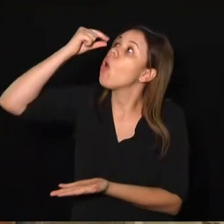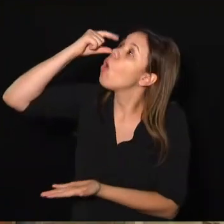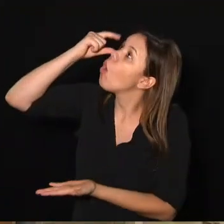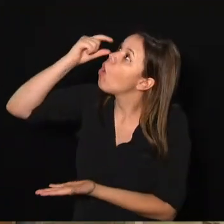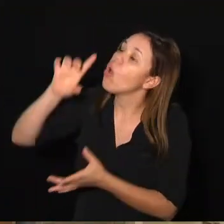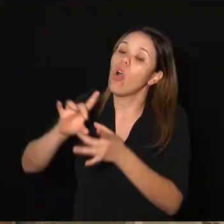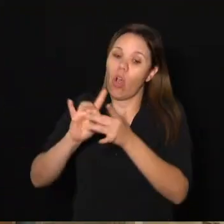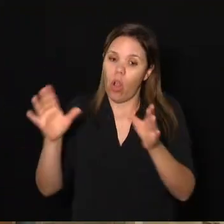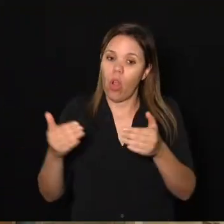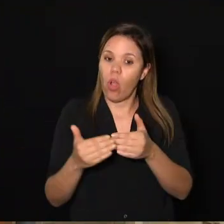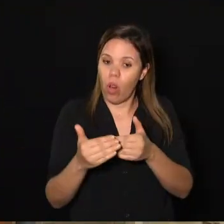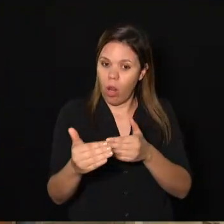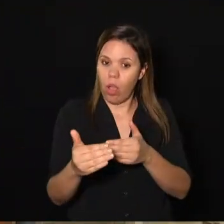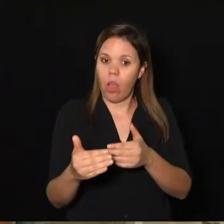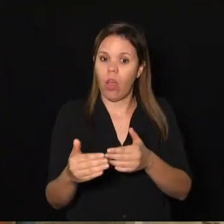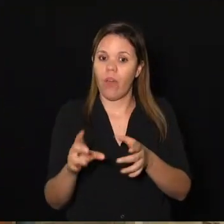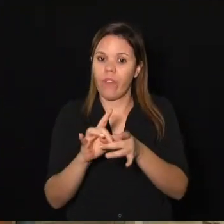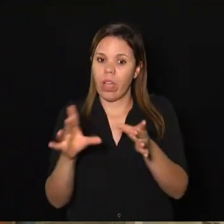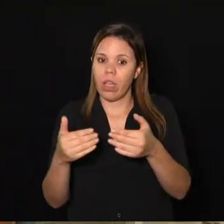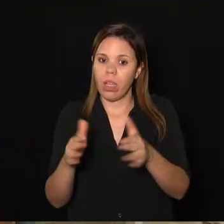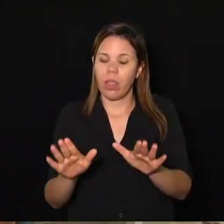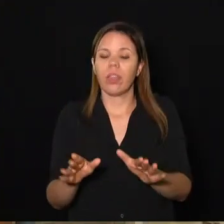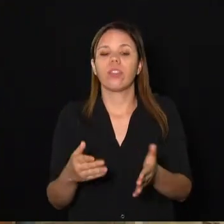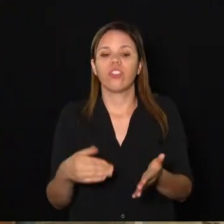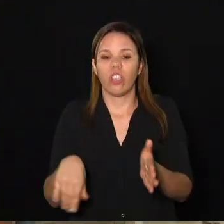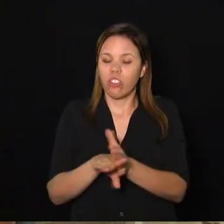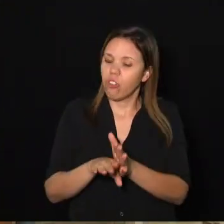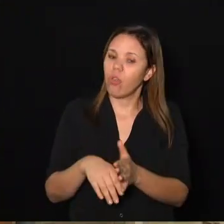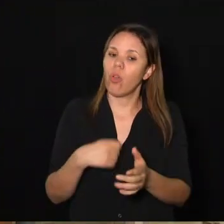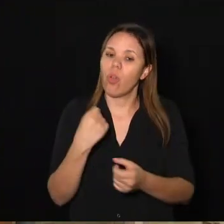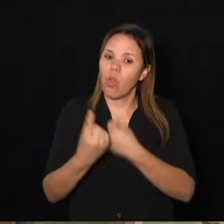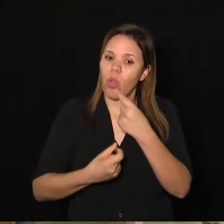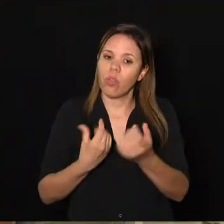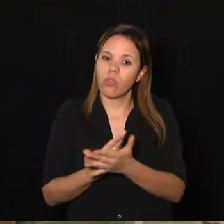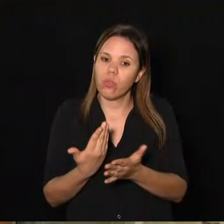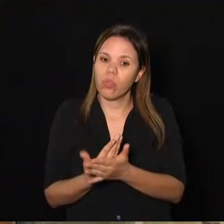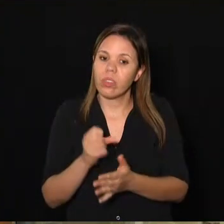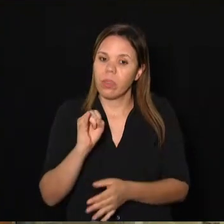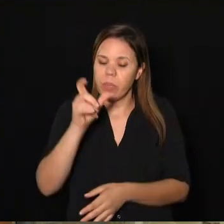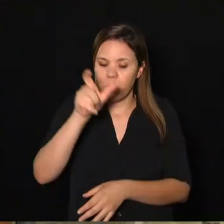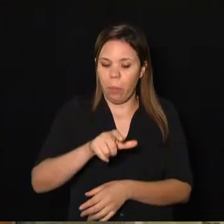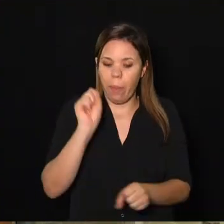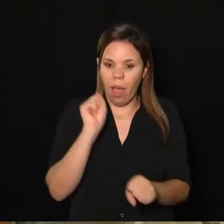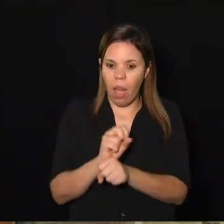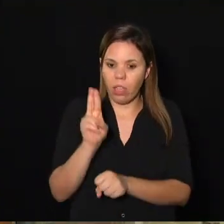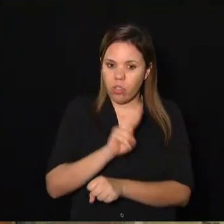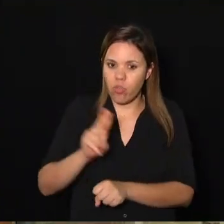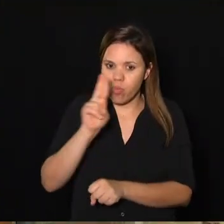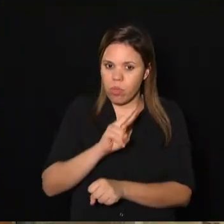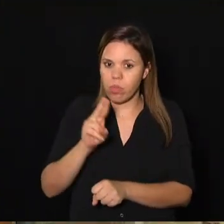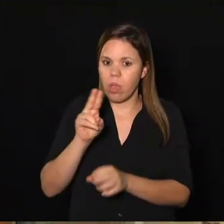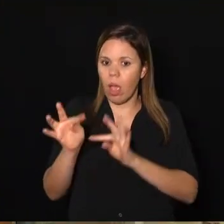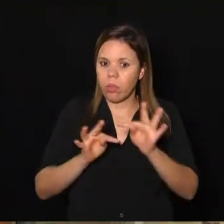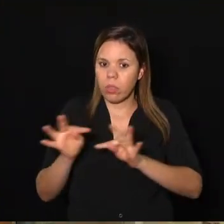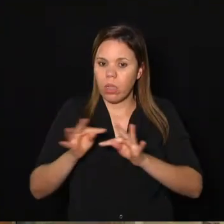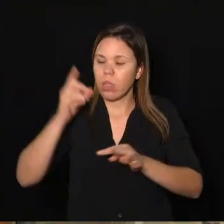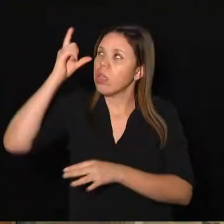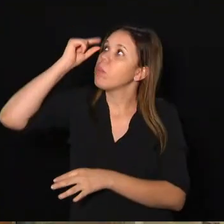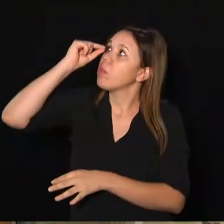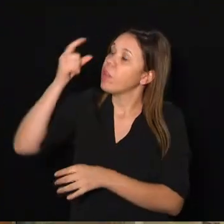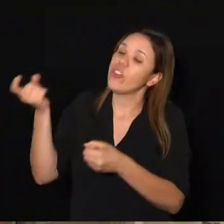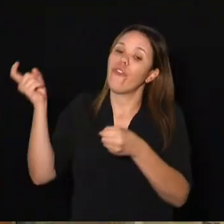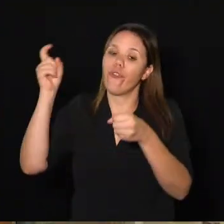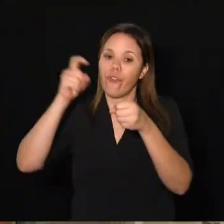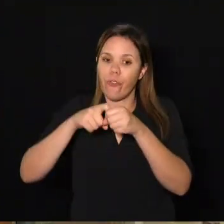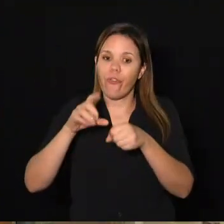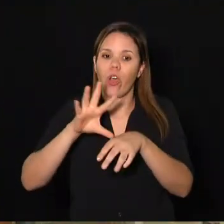disposto mas já chegaram alguns estudos mostrando que depois que para volta a aumentar de novo então vamos ter